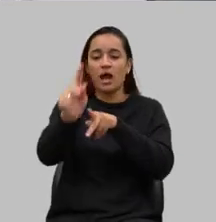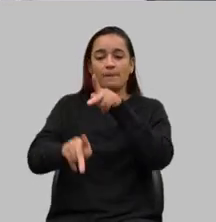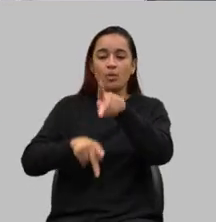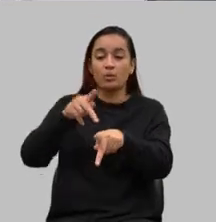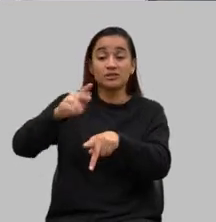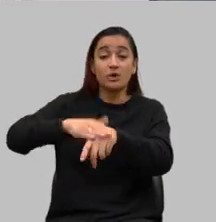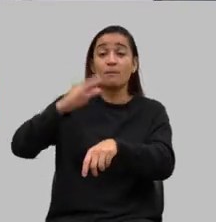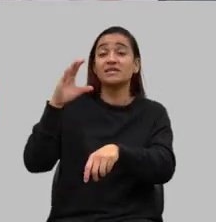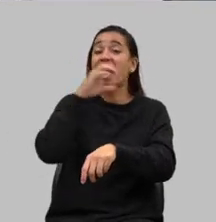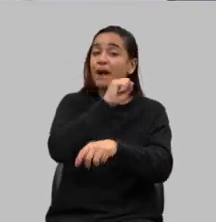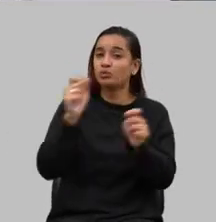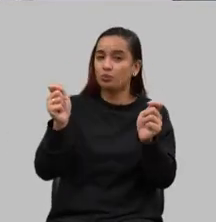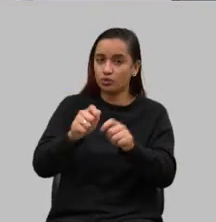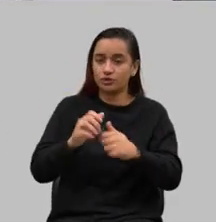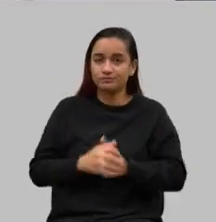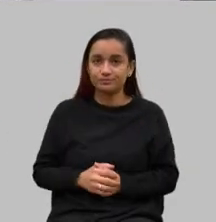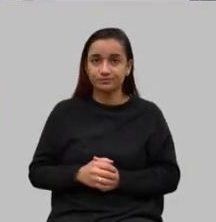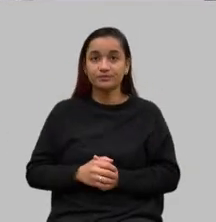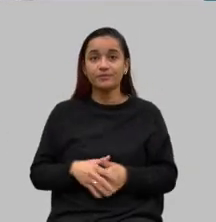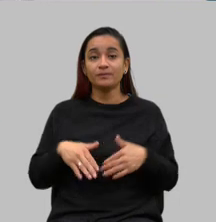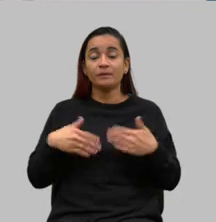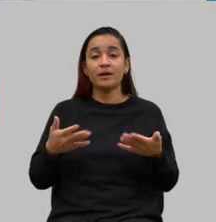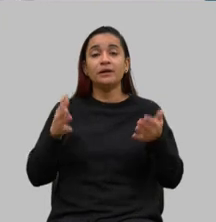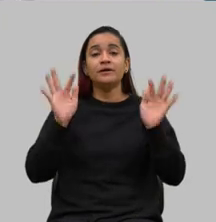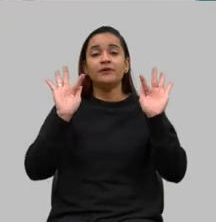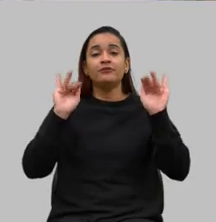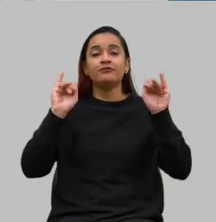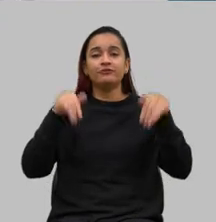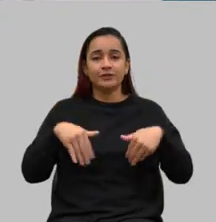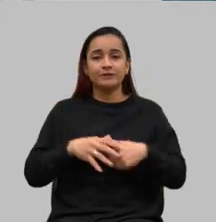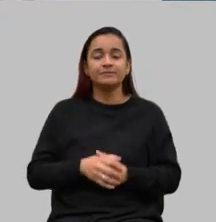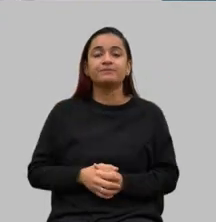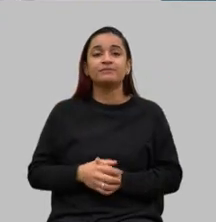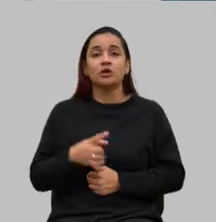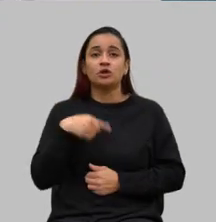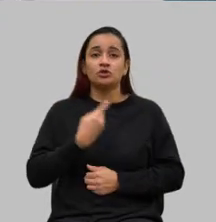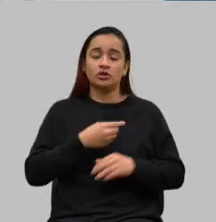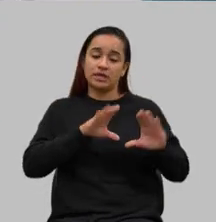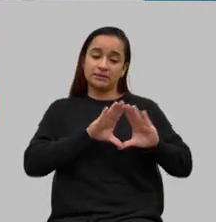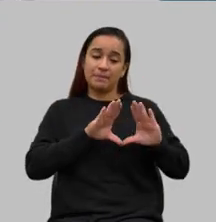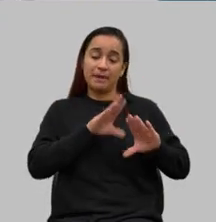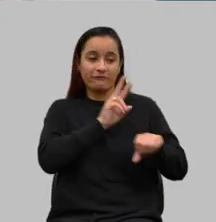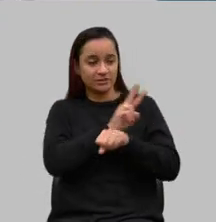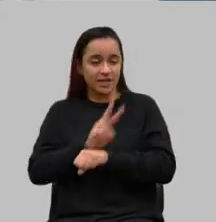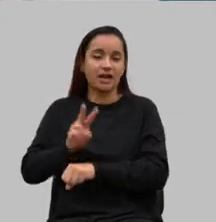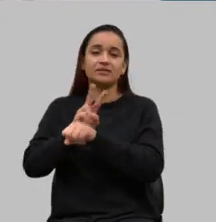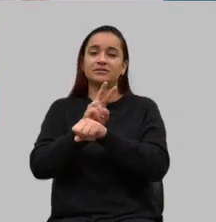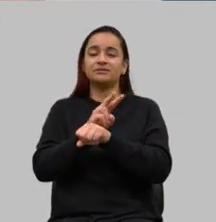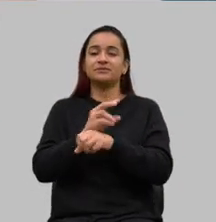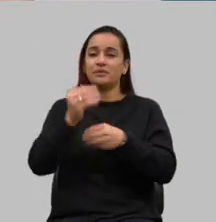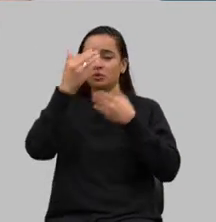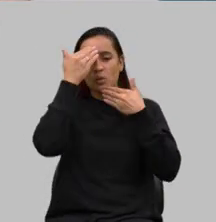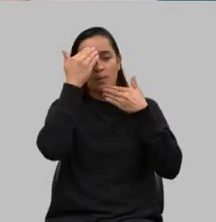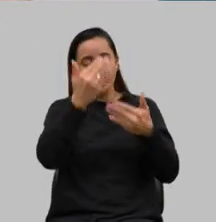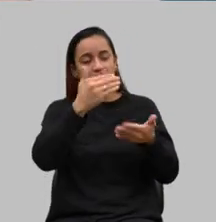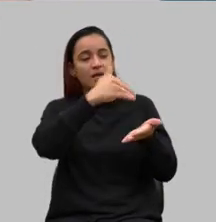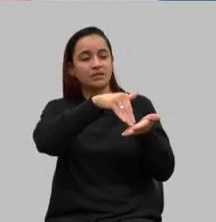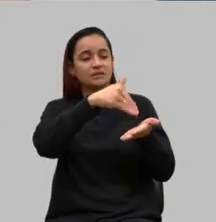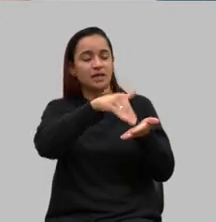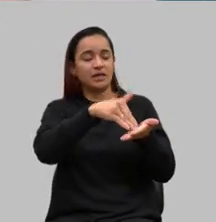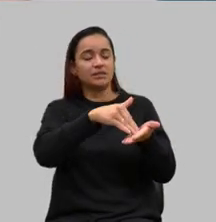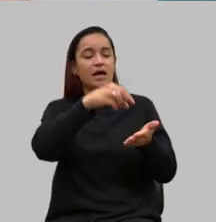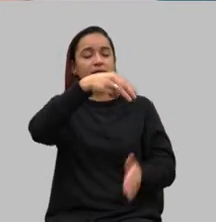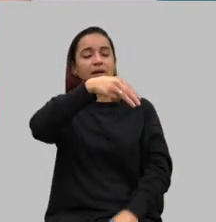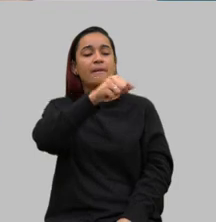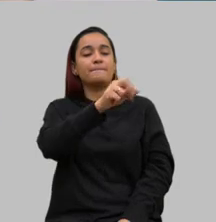possível mas finalizando eh a nossa Assembleia fiscaliza agradecendo mais uma vez a secretária Marília eh e